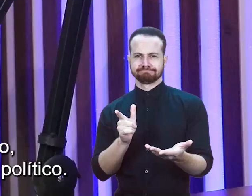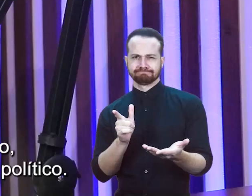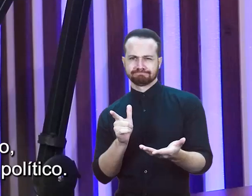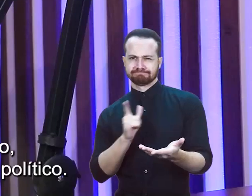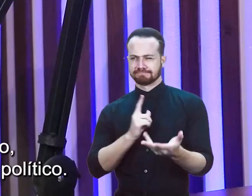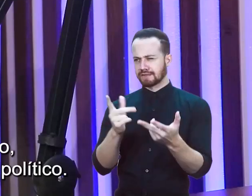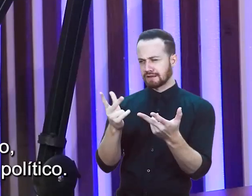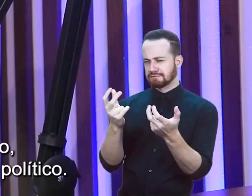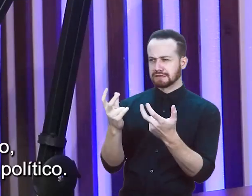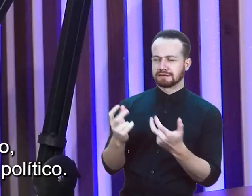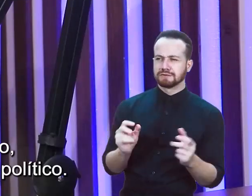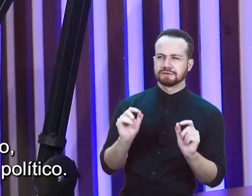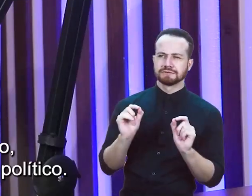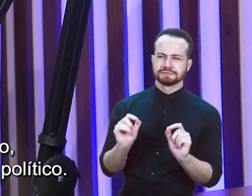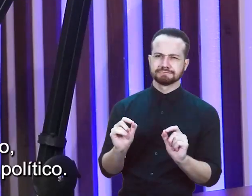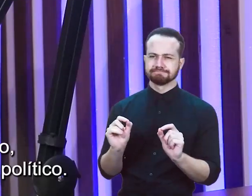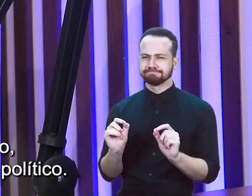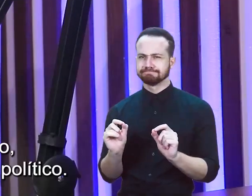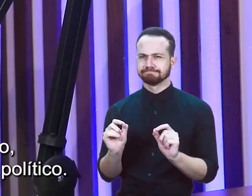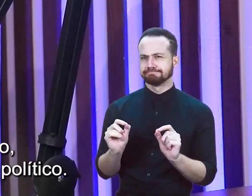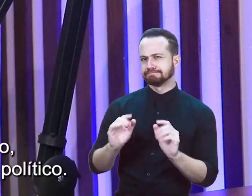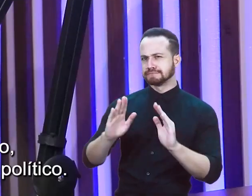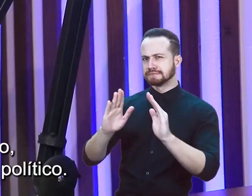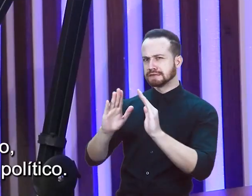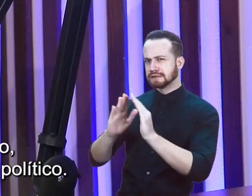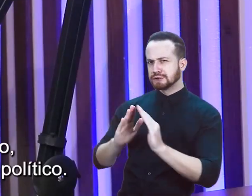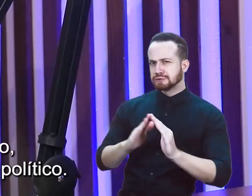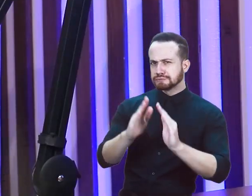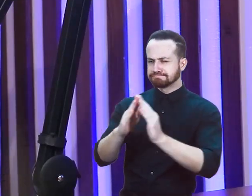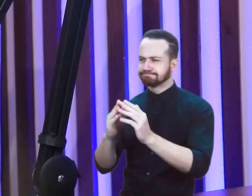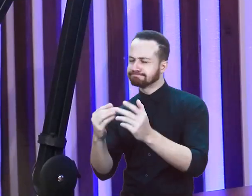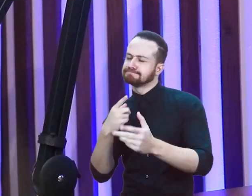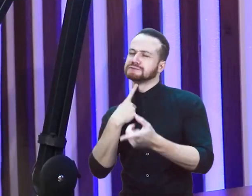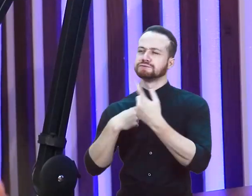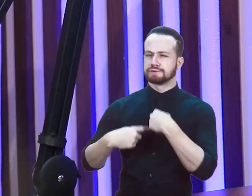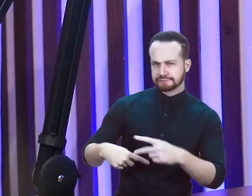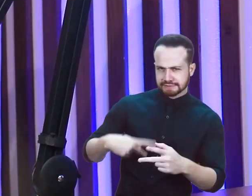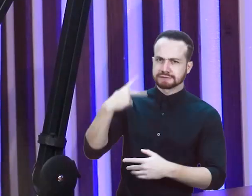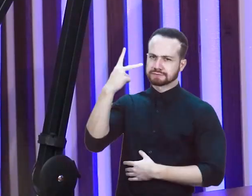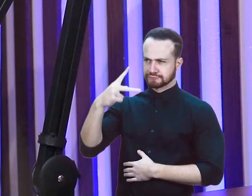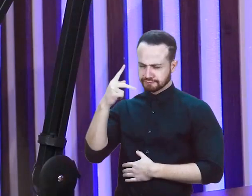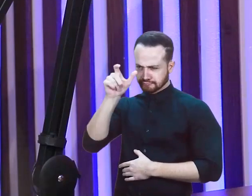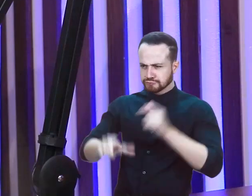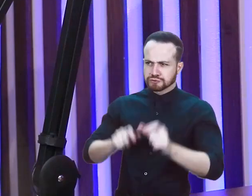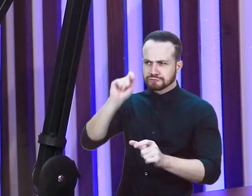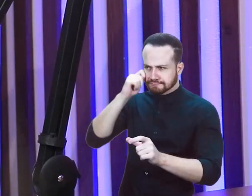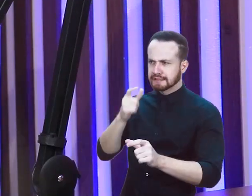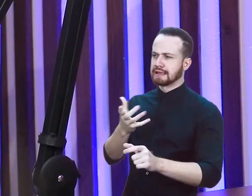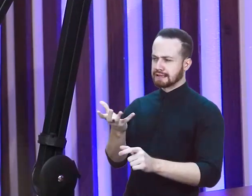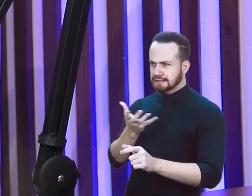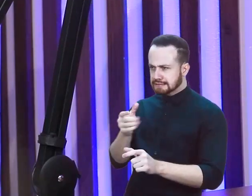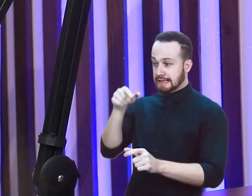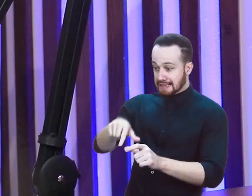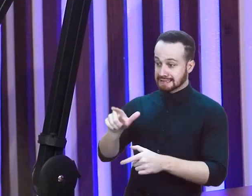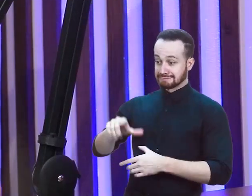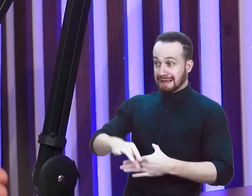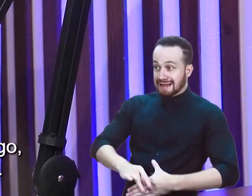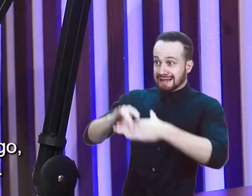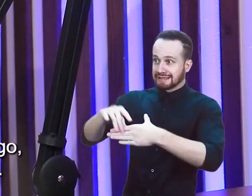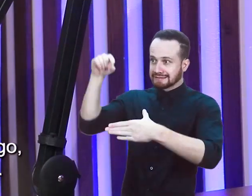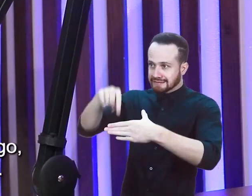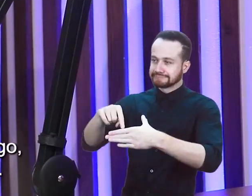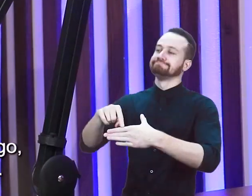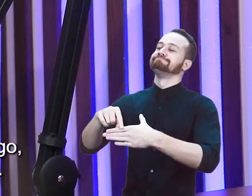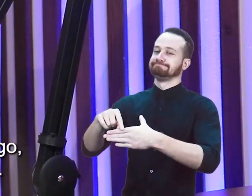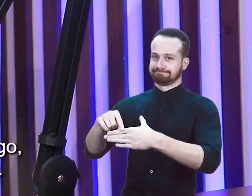tenho percebido muito isso, a cooptação de negros pelo poder político. Quando negros e negras se tornam lideranças,